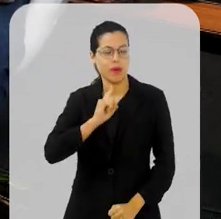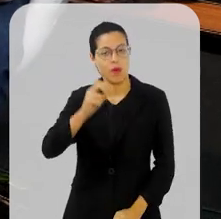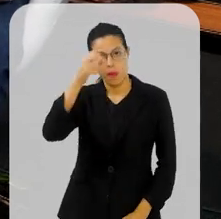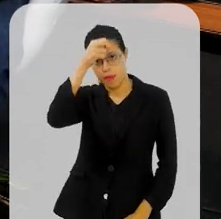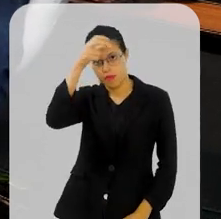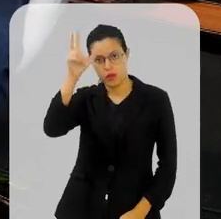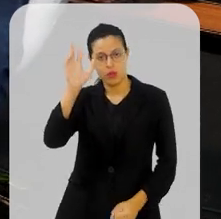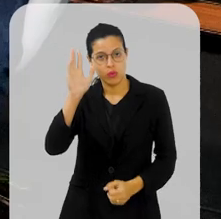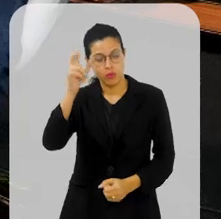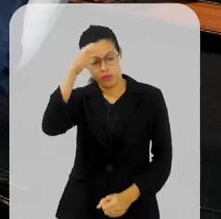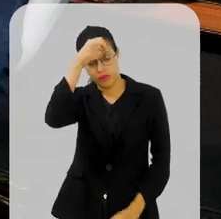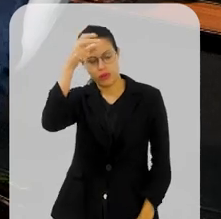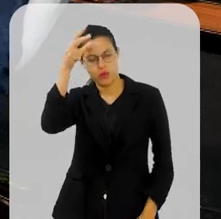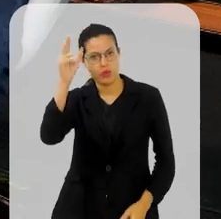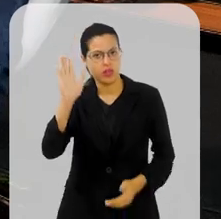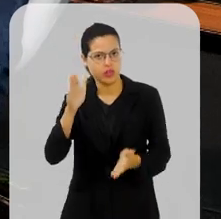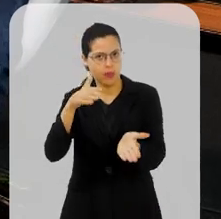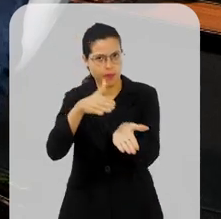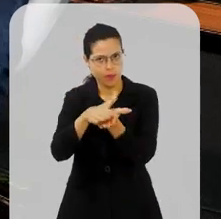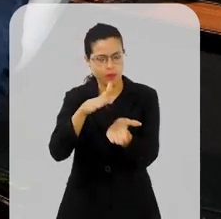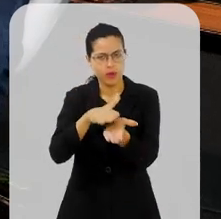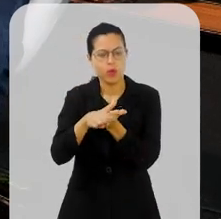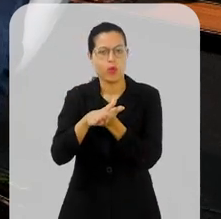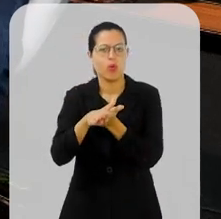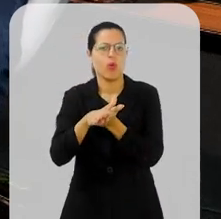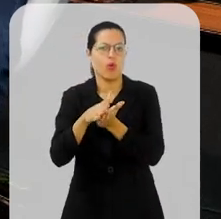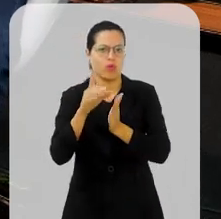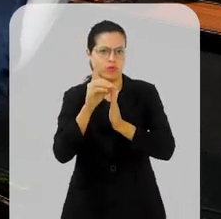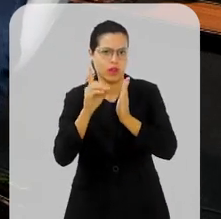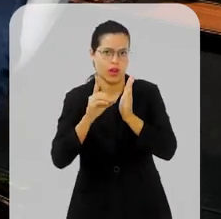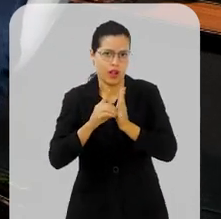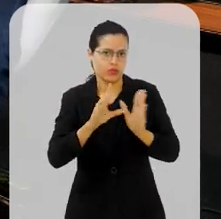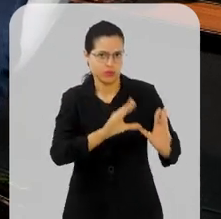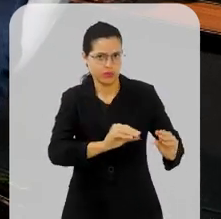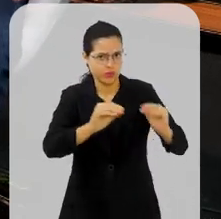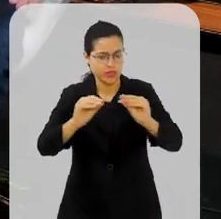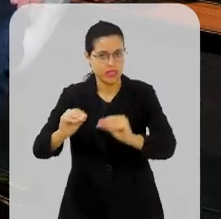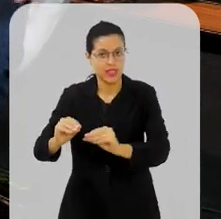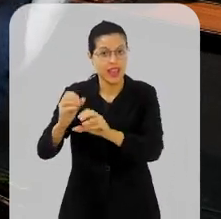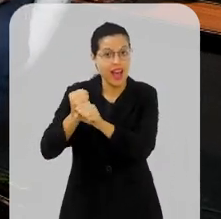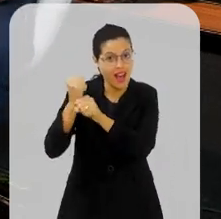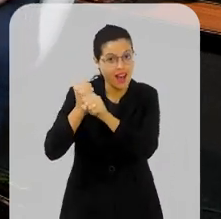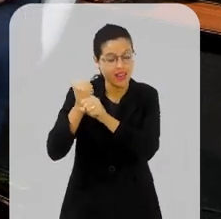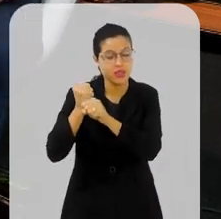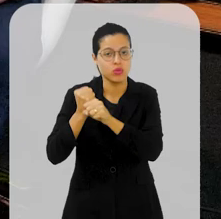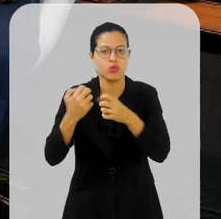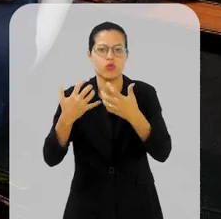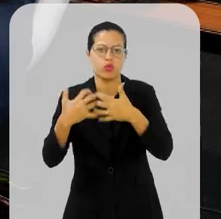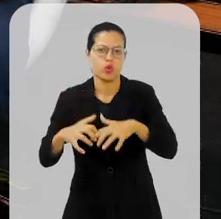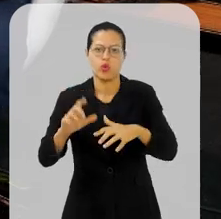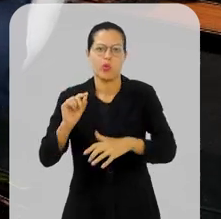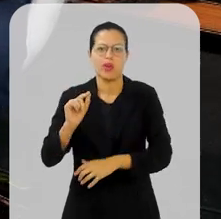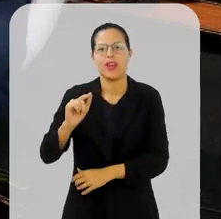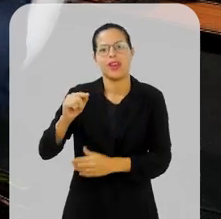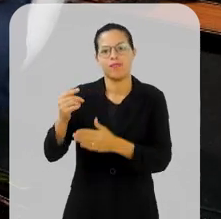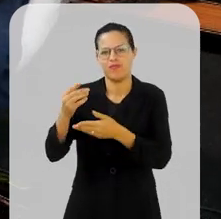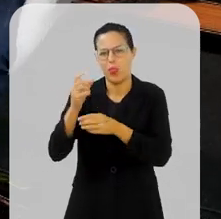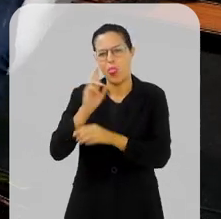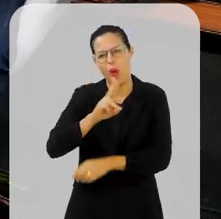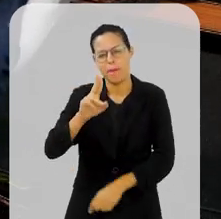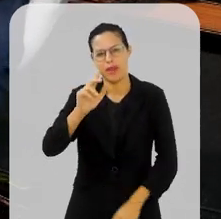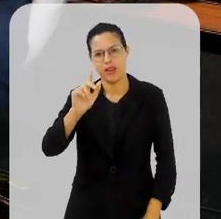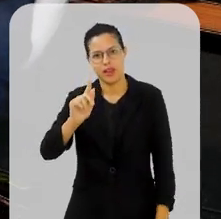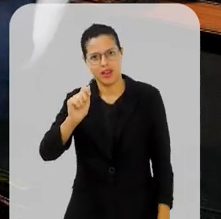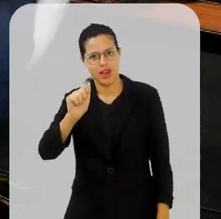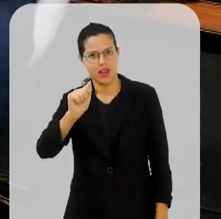a Prefeitura já publicou o decreto de desapropriação, onde por décadas funcionou o chamado gasômetro.